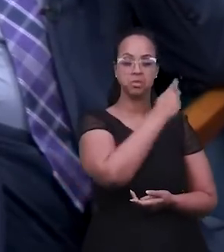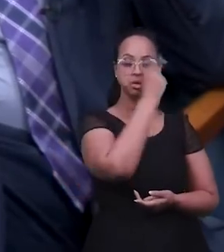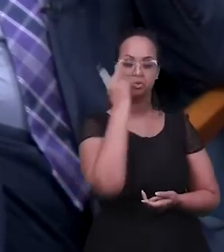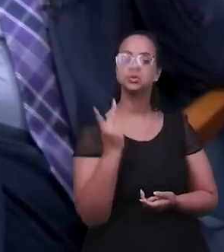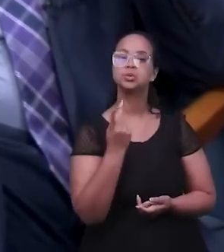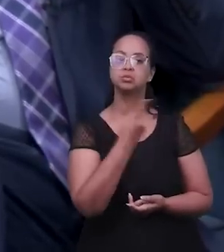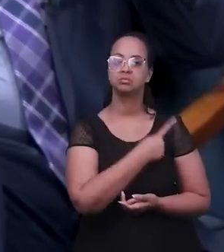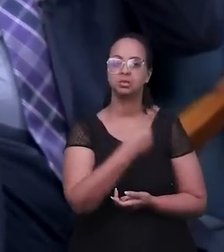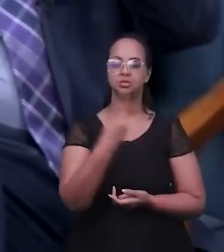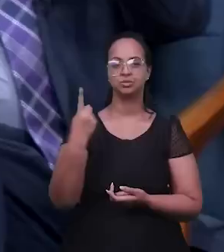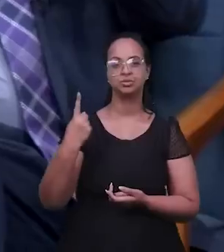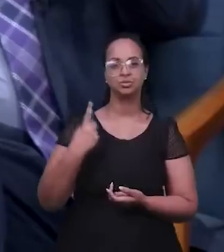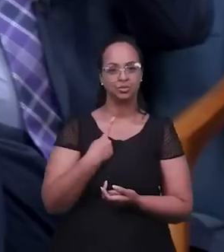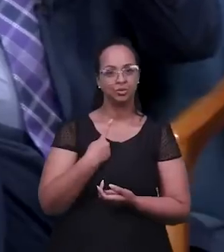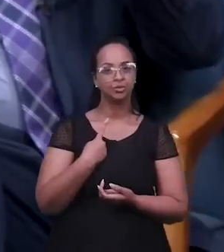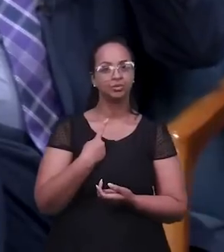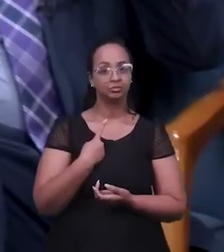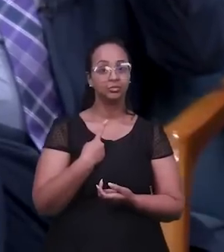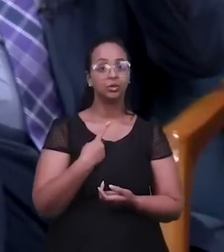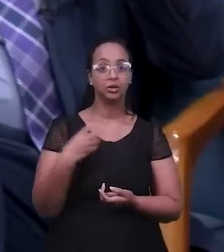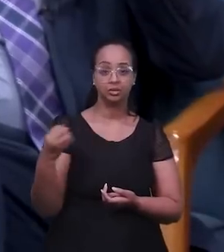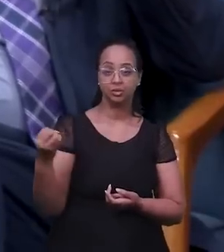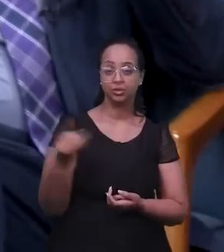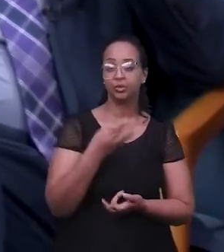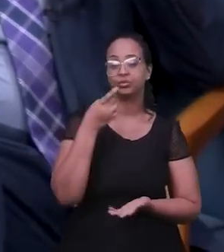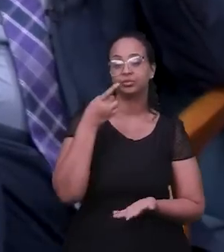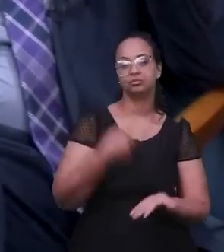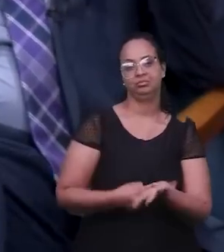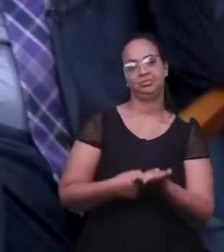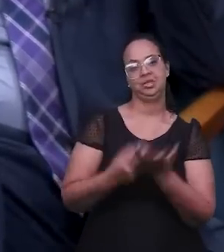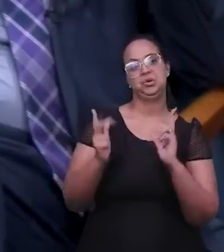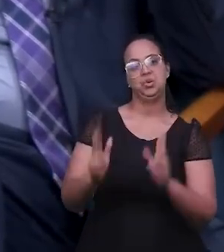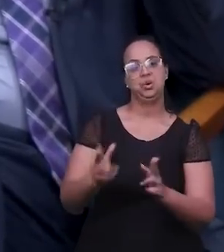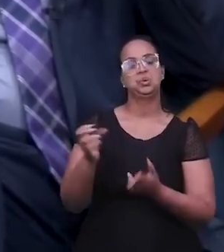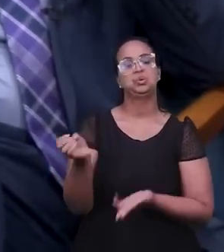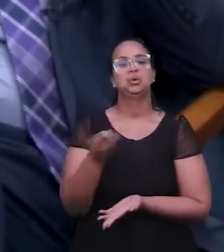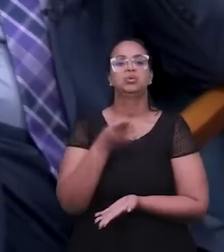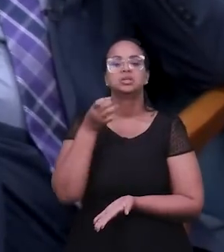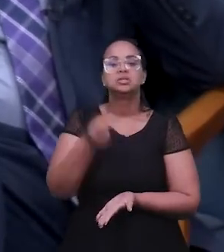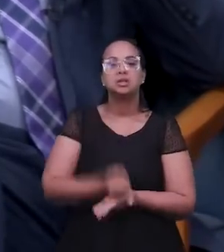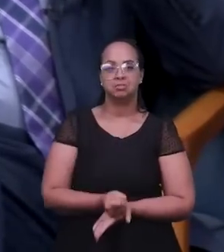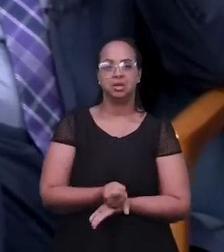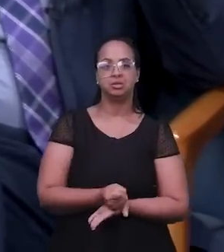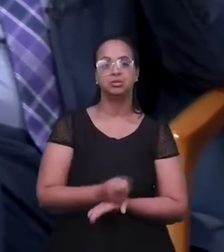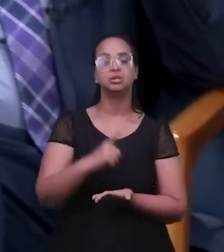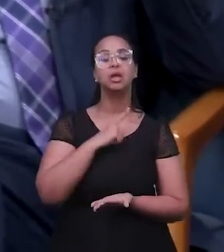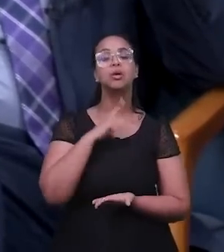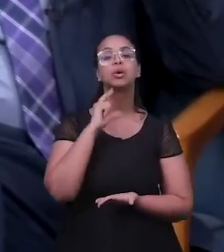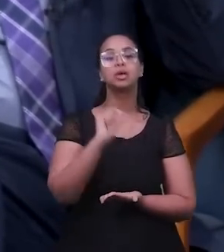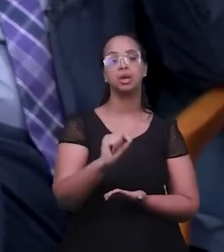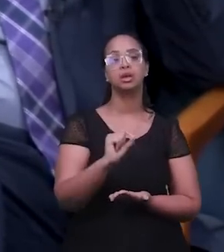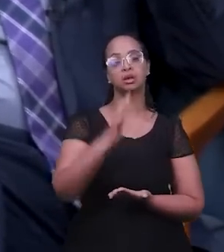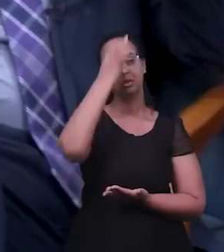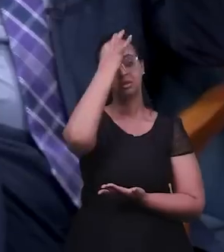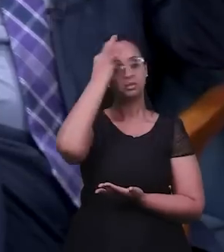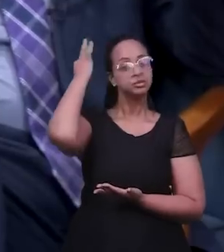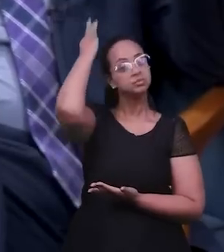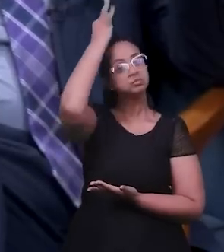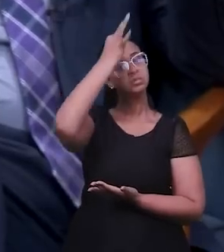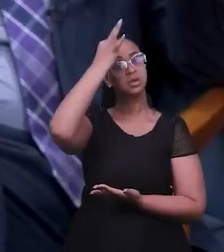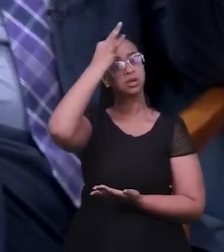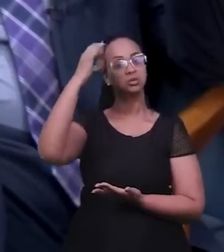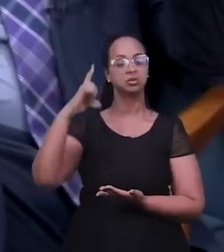ministério. Então, o seu ministério desse jeito, ele é o ministério do novo pacto. Espírito